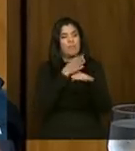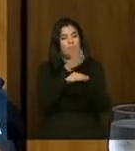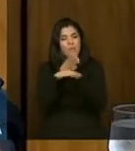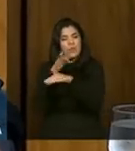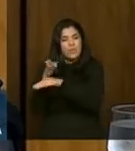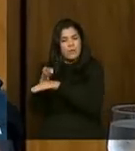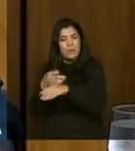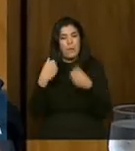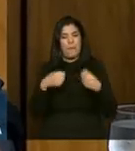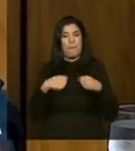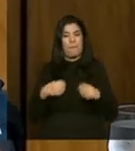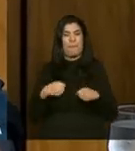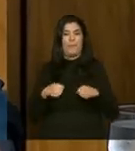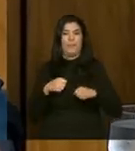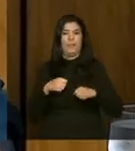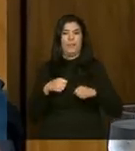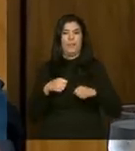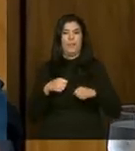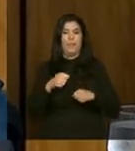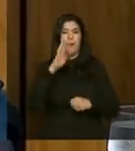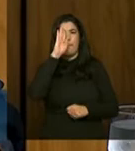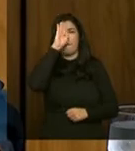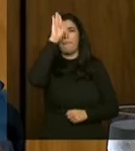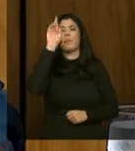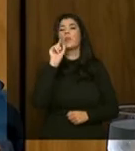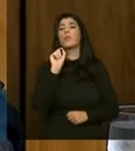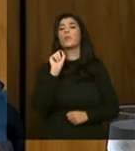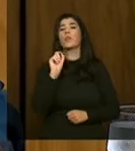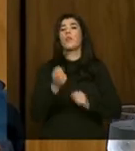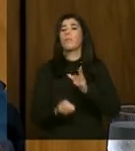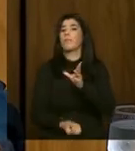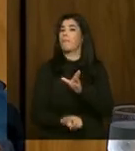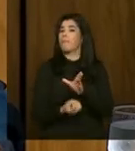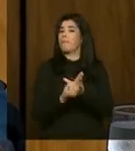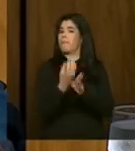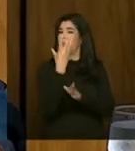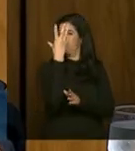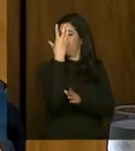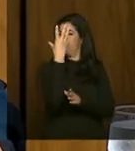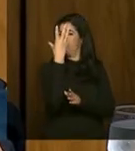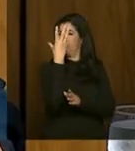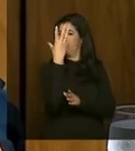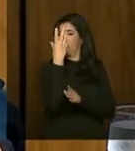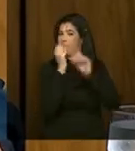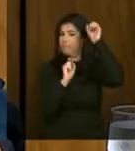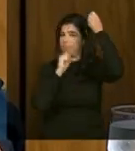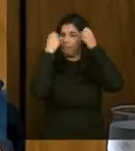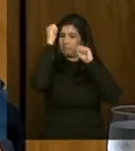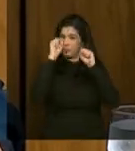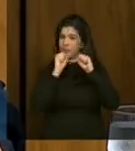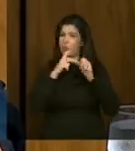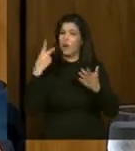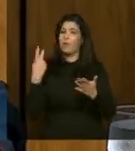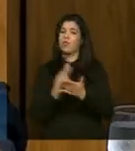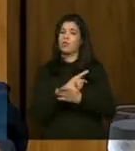e necessitamos, principalmente na produção, eles vão ocorrer à medida que nós tivermos